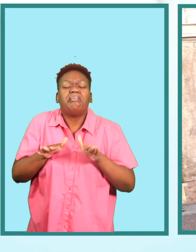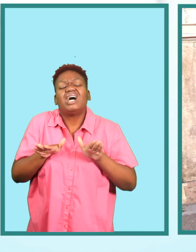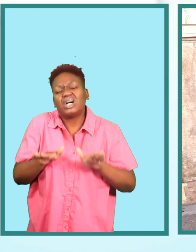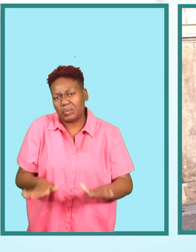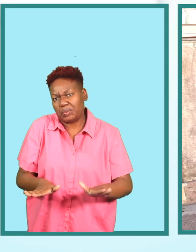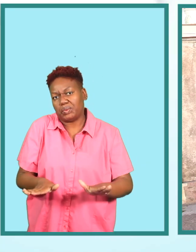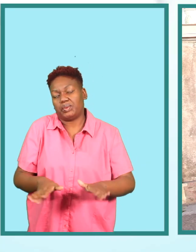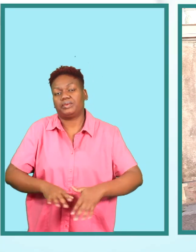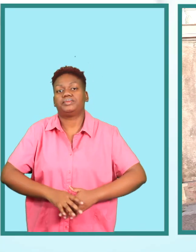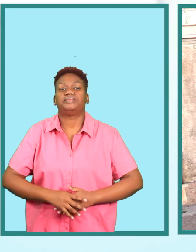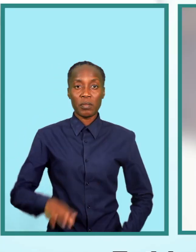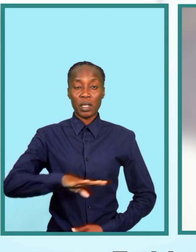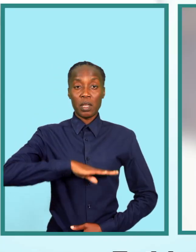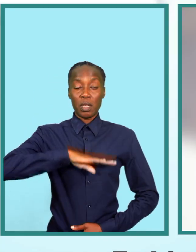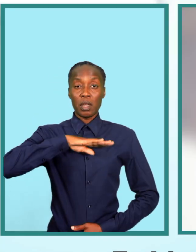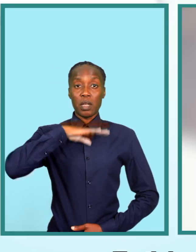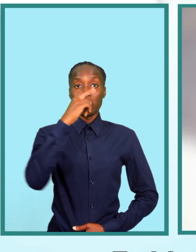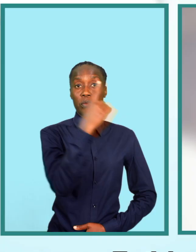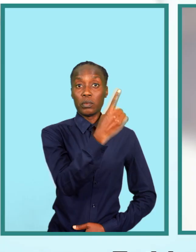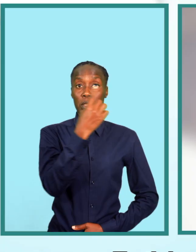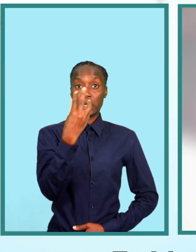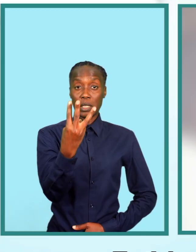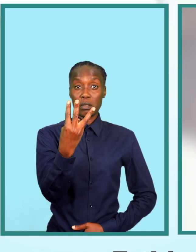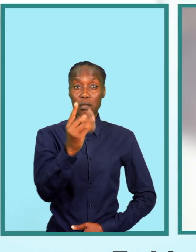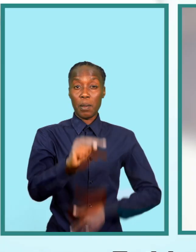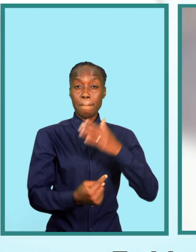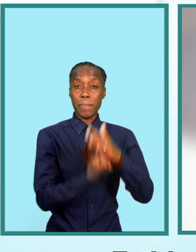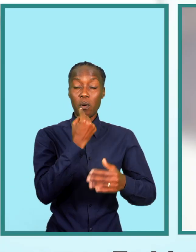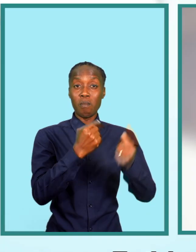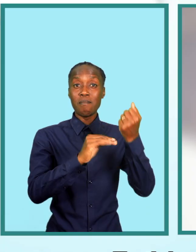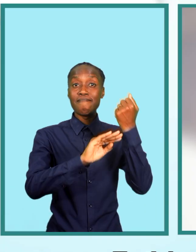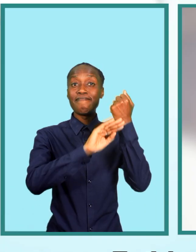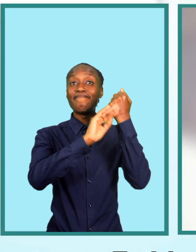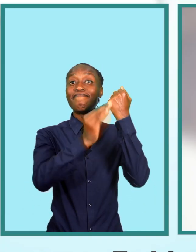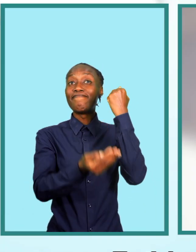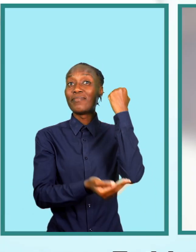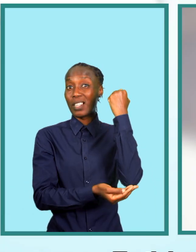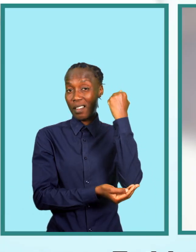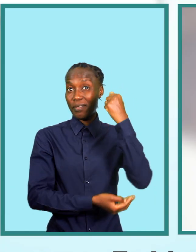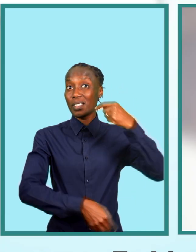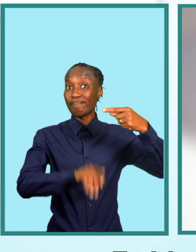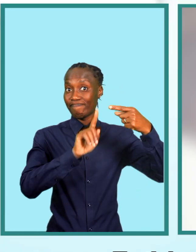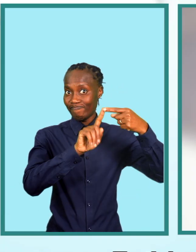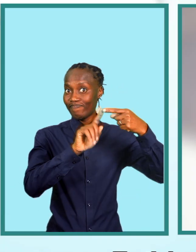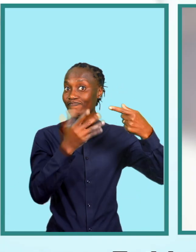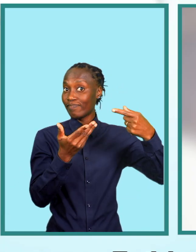o futuro. Eu tinha 13 anos quando fiquei grávida.